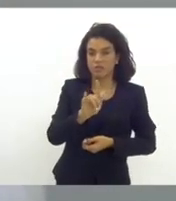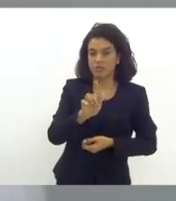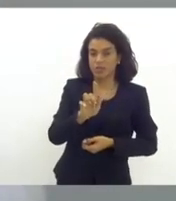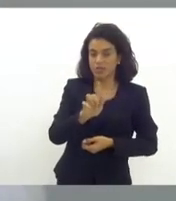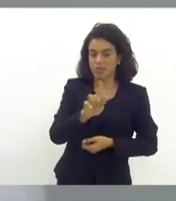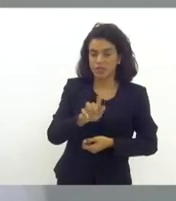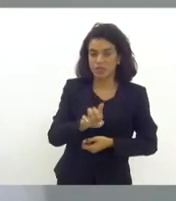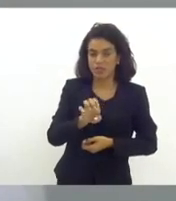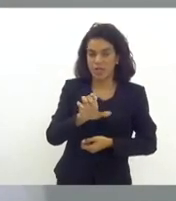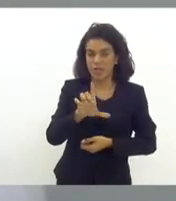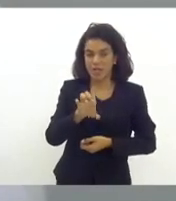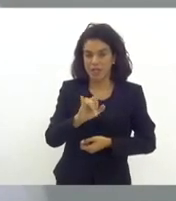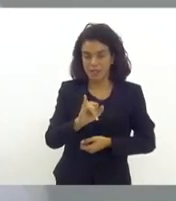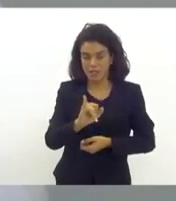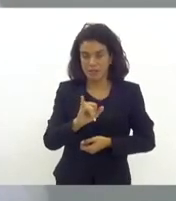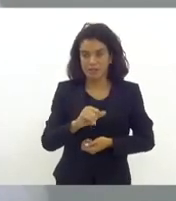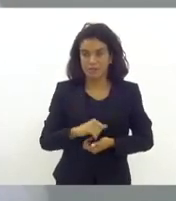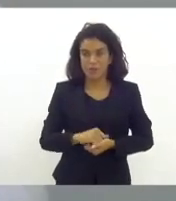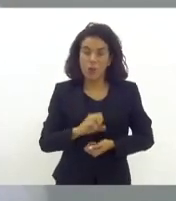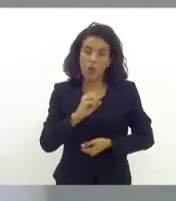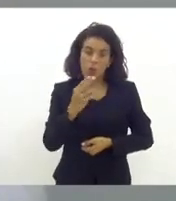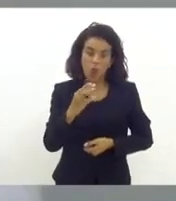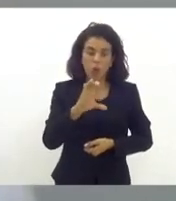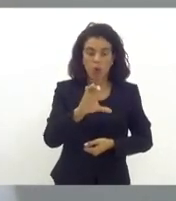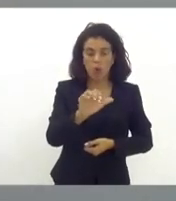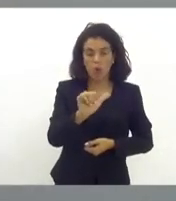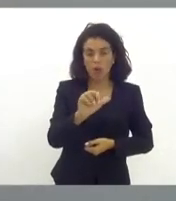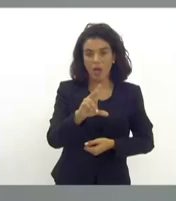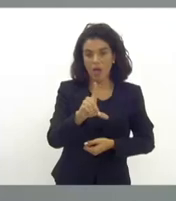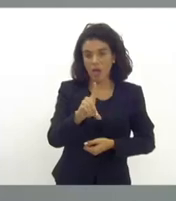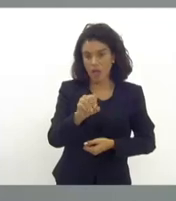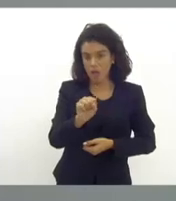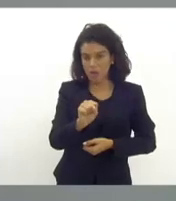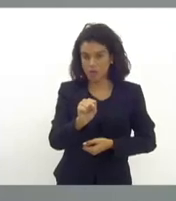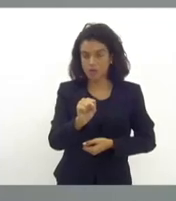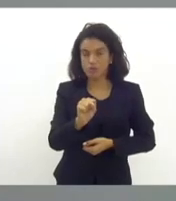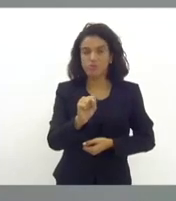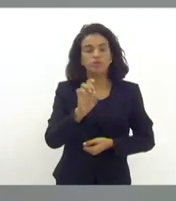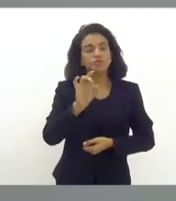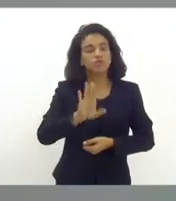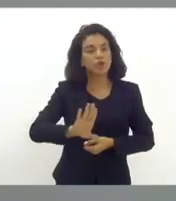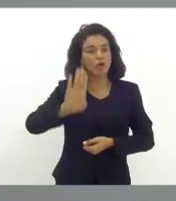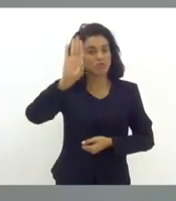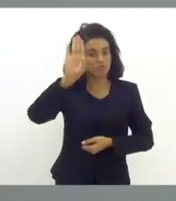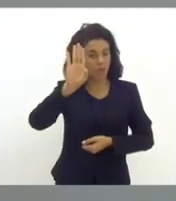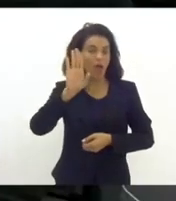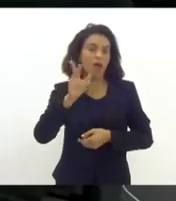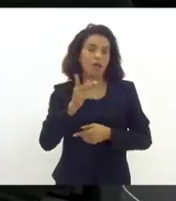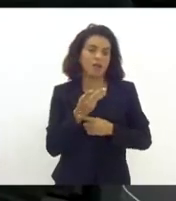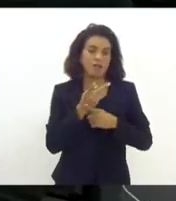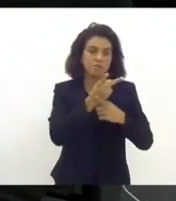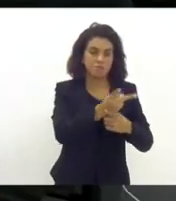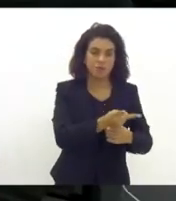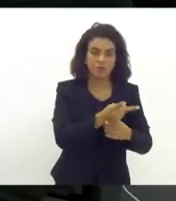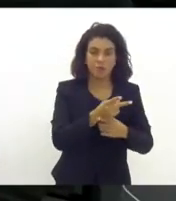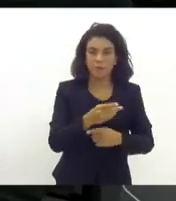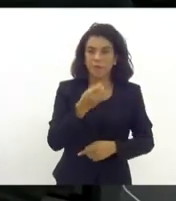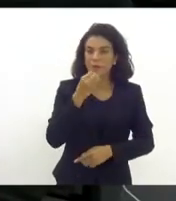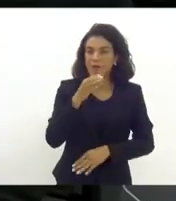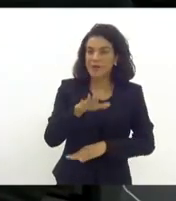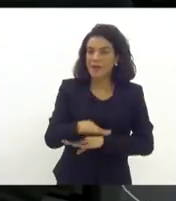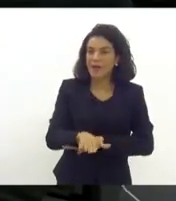Carlos Alberto aqui tá certo é bom levantar a mão viu cara boa tarde